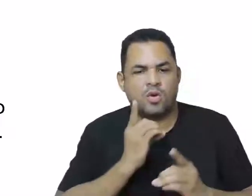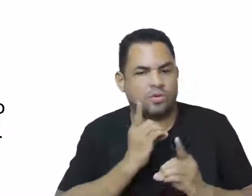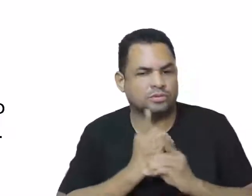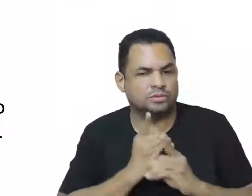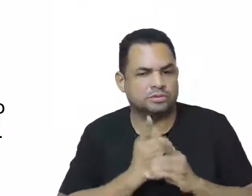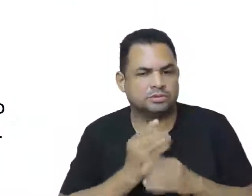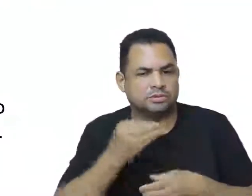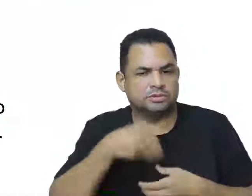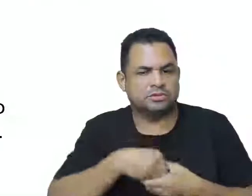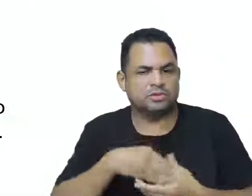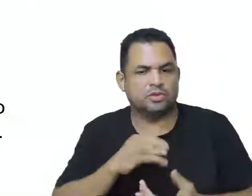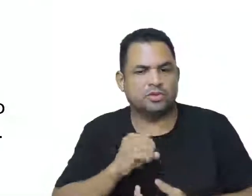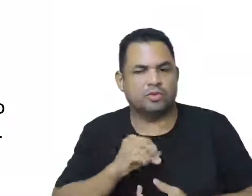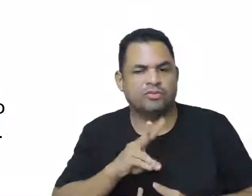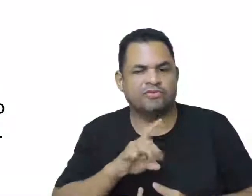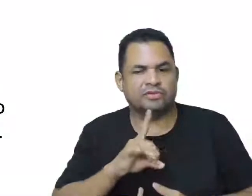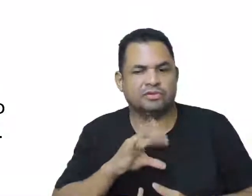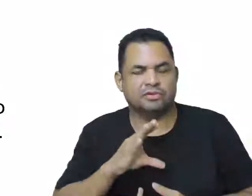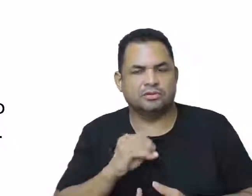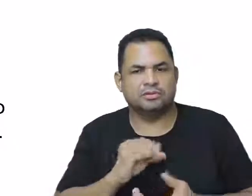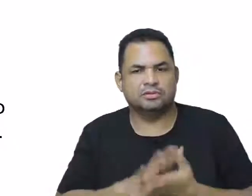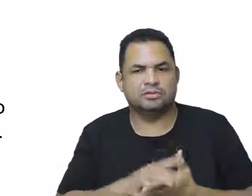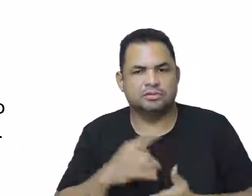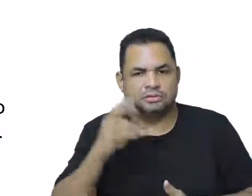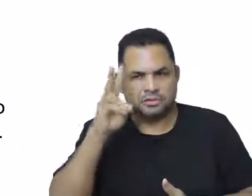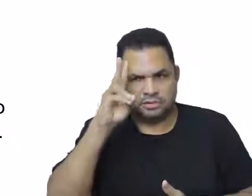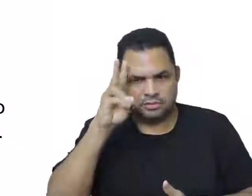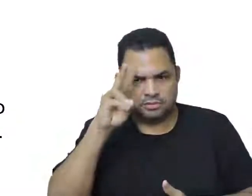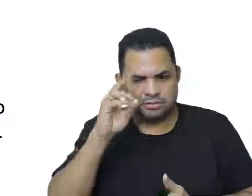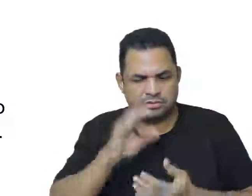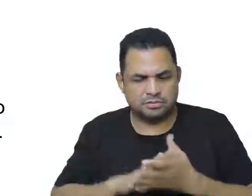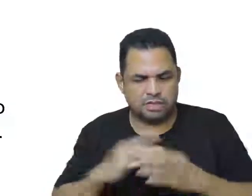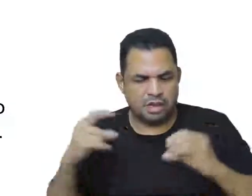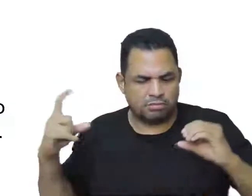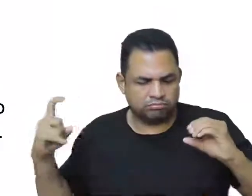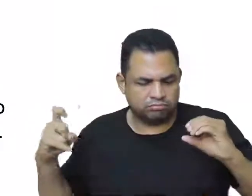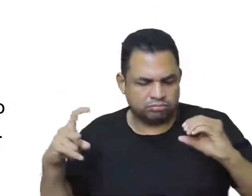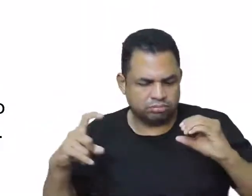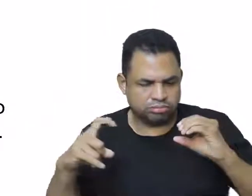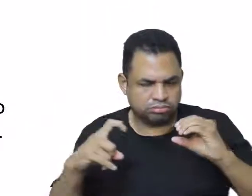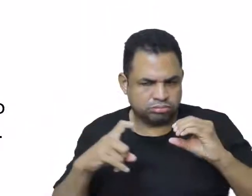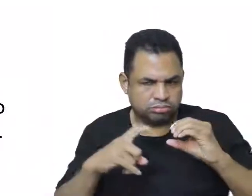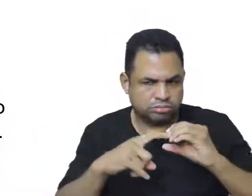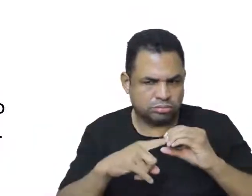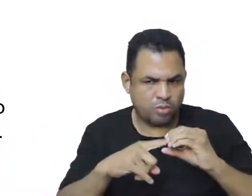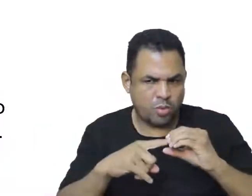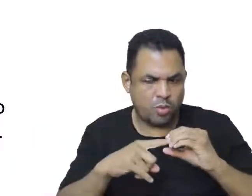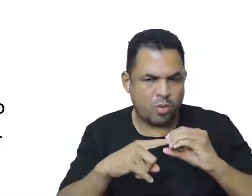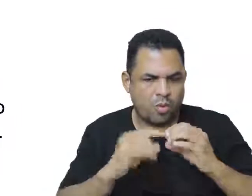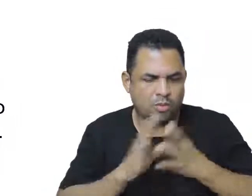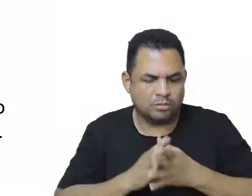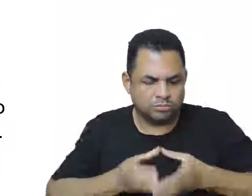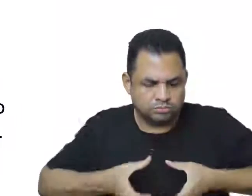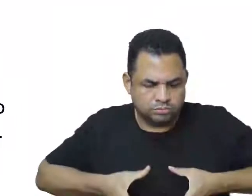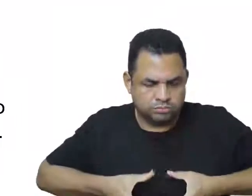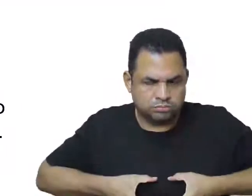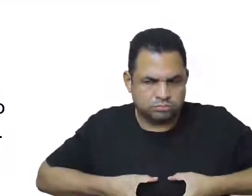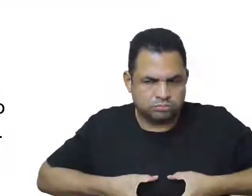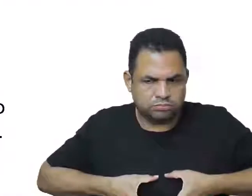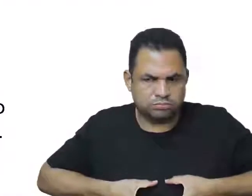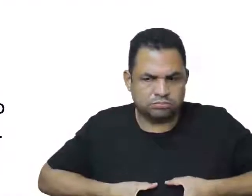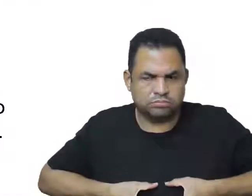Lembra que eu falei que o óvulo se encontra com o espermatozoide lá na tuba uterina e de lá ele vai sendo